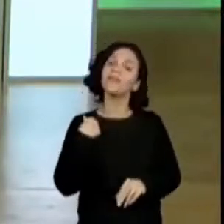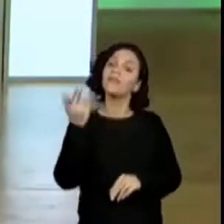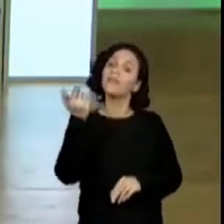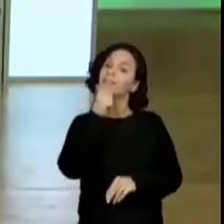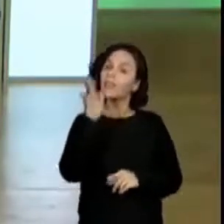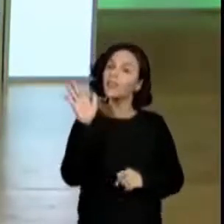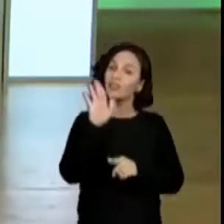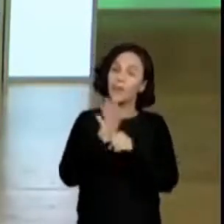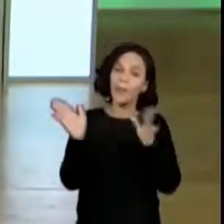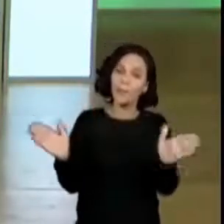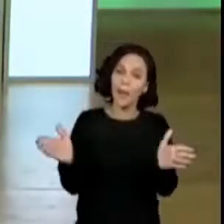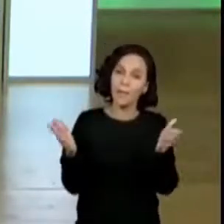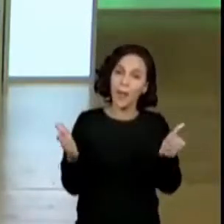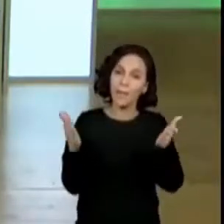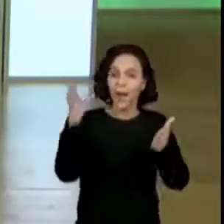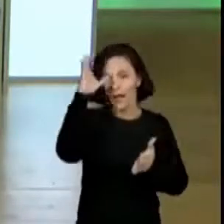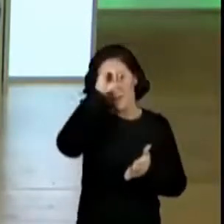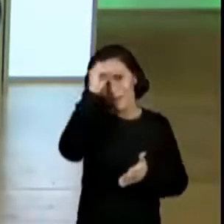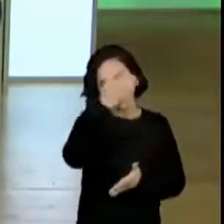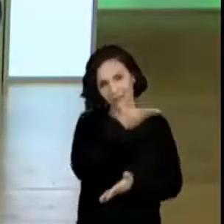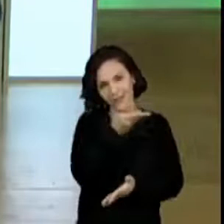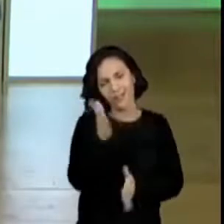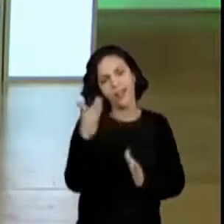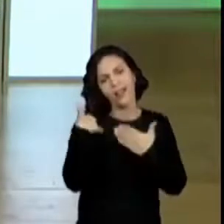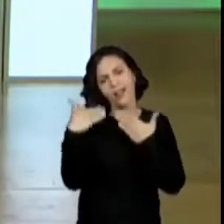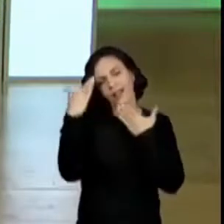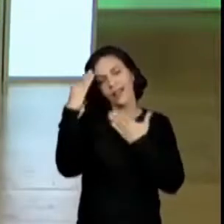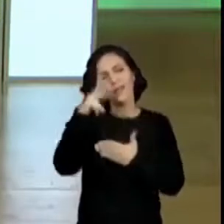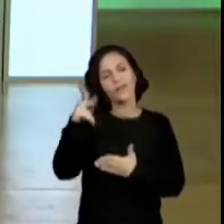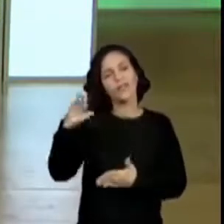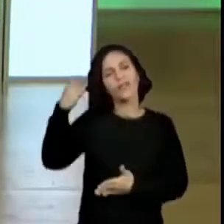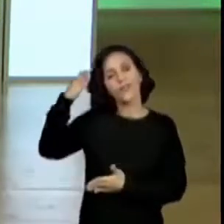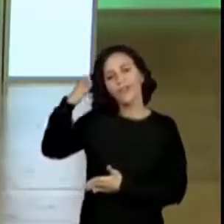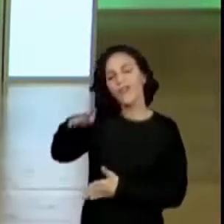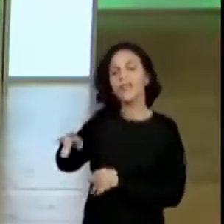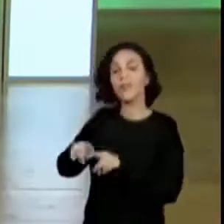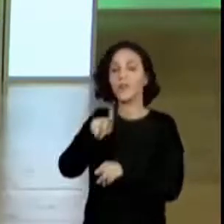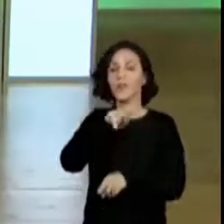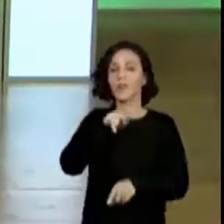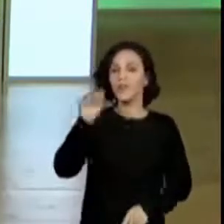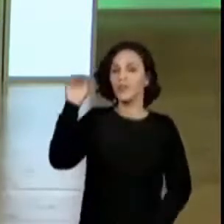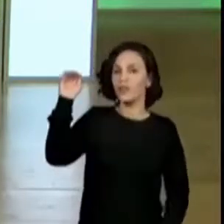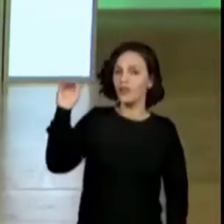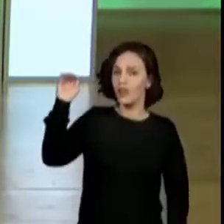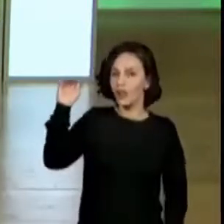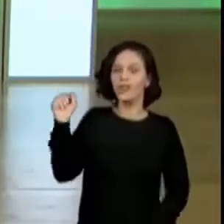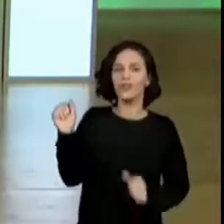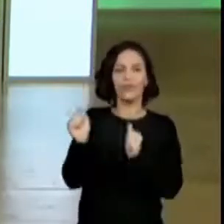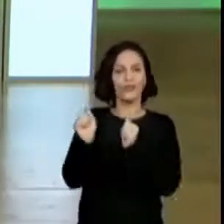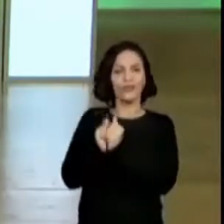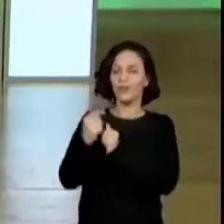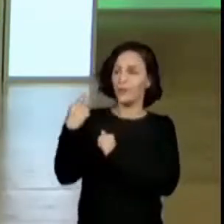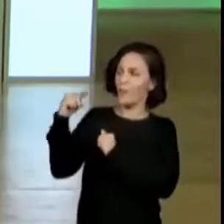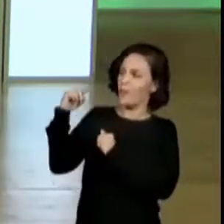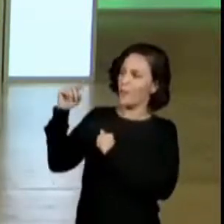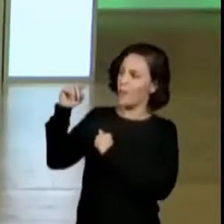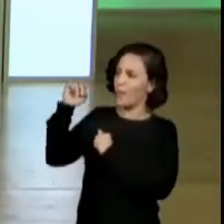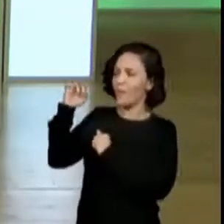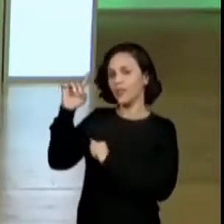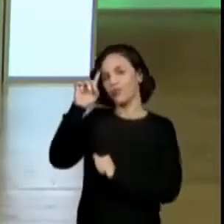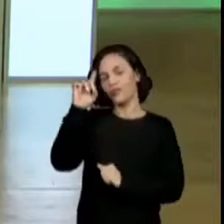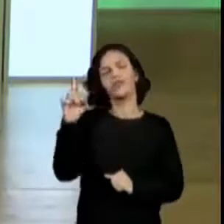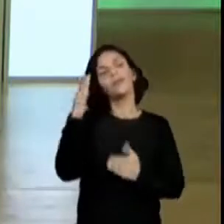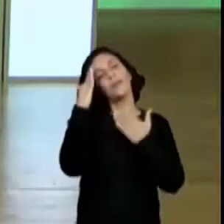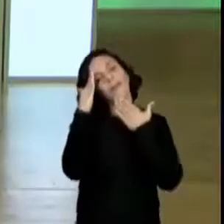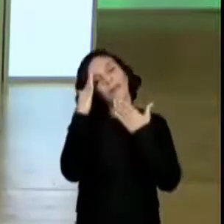aí com a aprendizagem de vocês. Já agradecendo a professora Fran, a professora Joyce, que me acompanhou também nos outros dias.